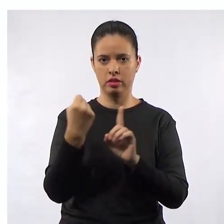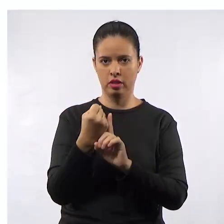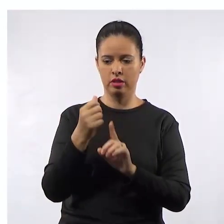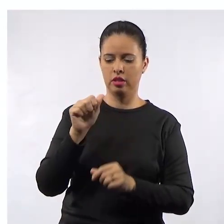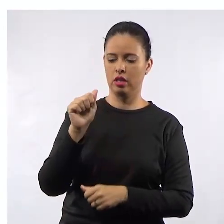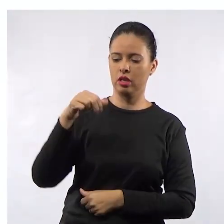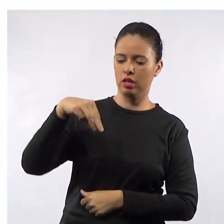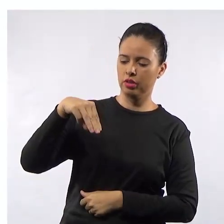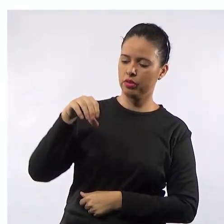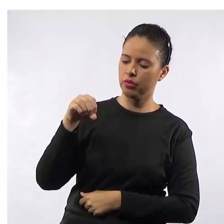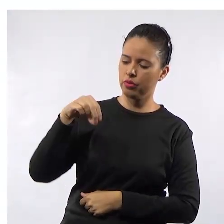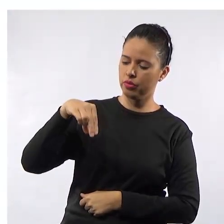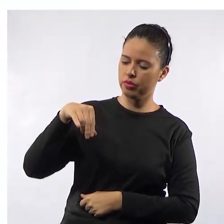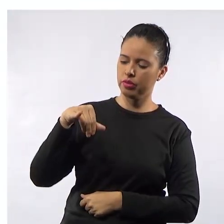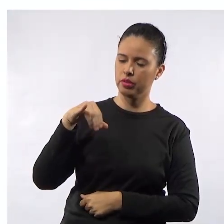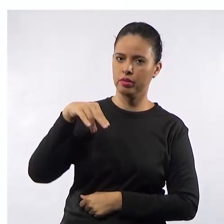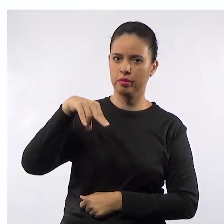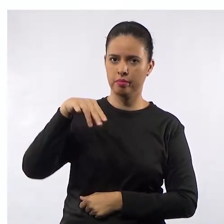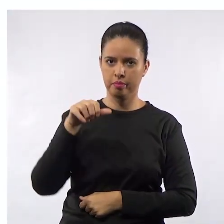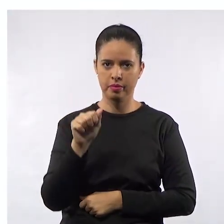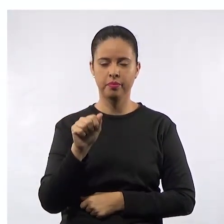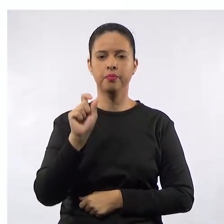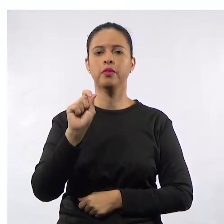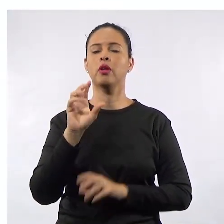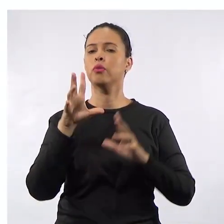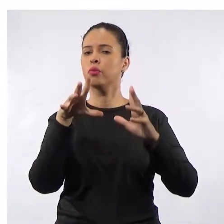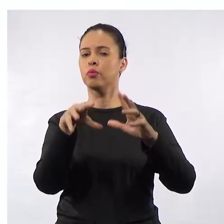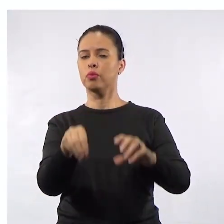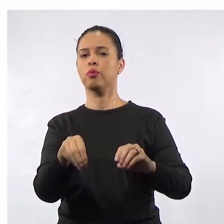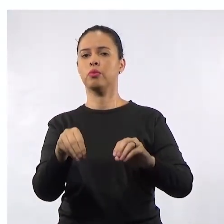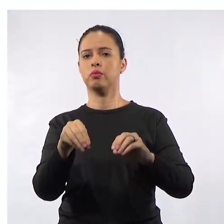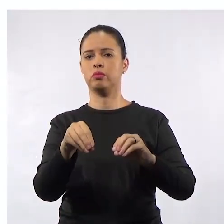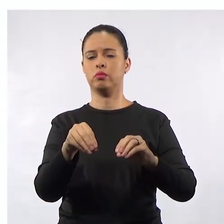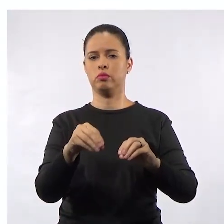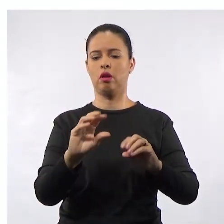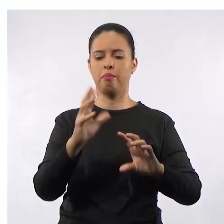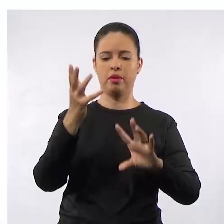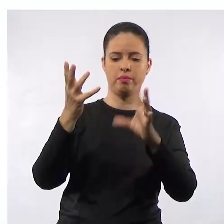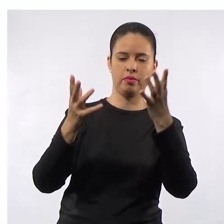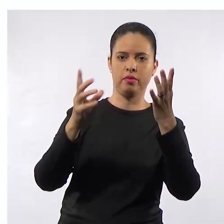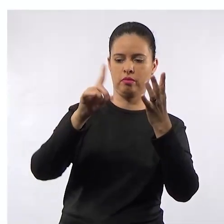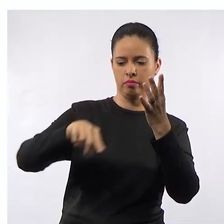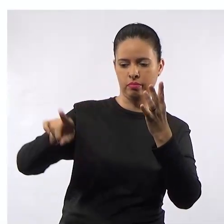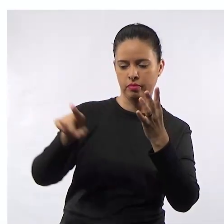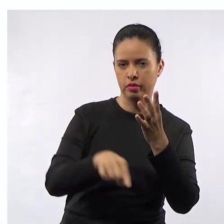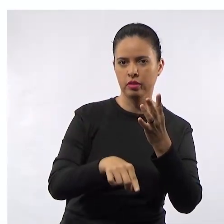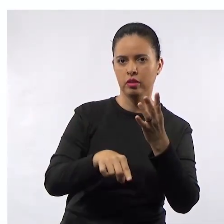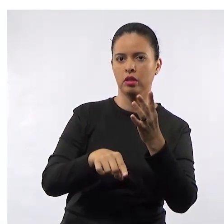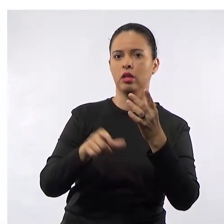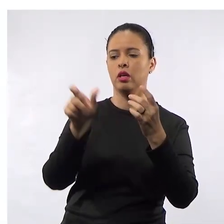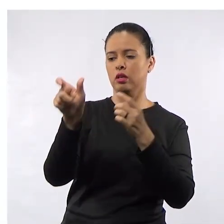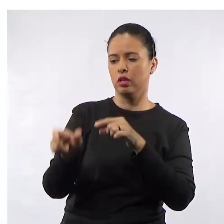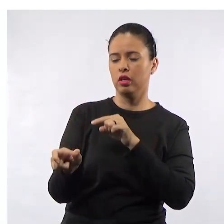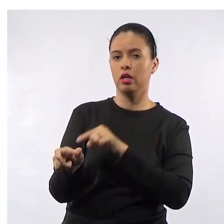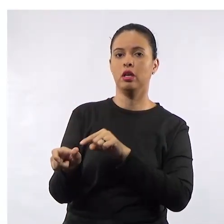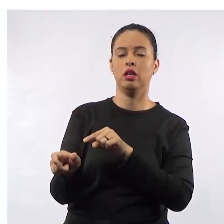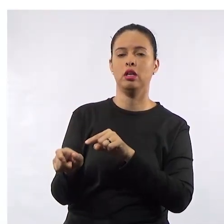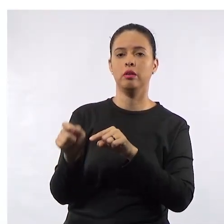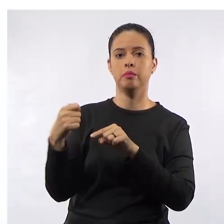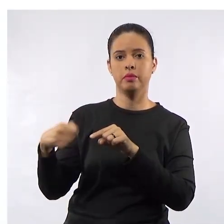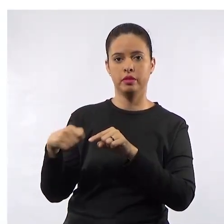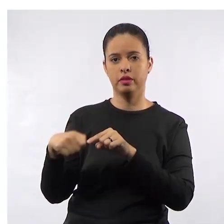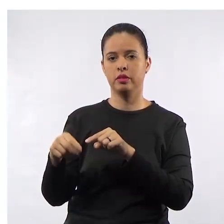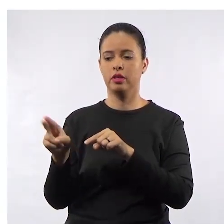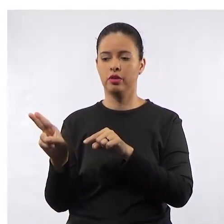anônima tá em todos os atos de operações necessárias para liquidação no caso o liquidante deverá